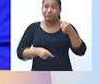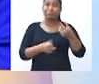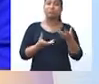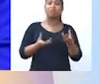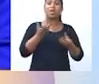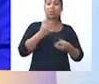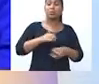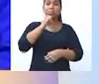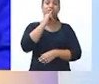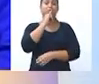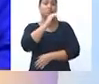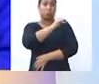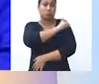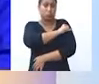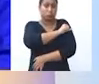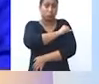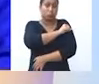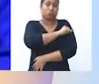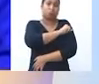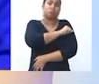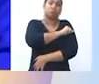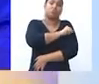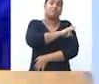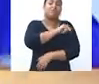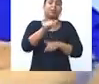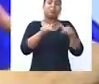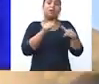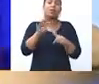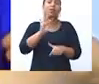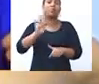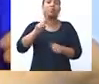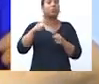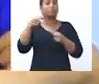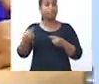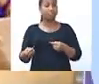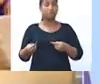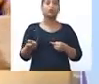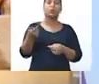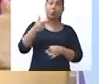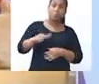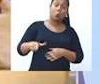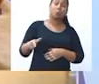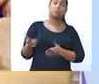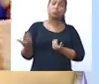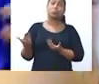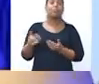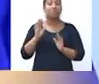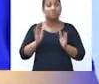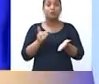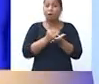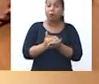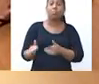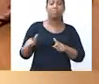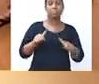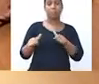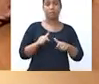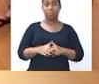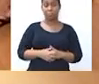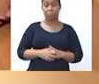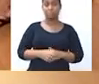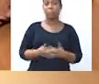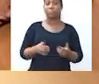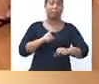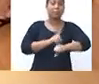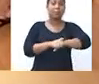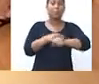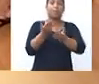adolescentes e crianças que só vão trabalhar depois da faculdade. Enquanto você tem outros adolescentes e crianças que estão trabalhando com o tempo inteiro. Não tem tempo para